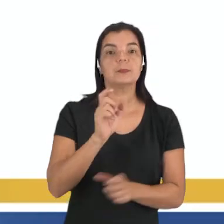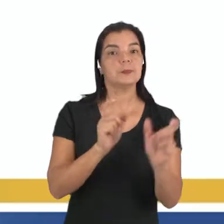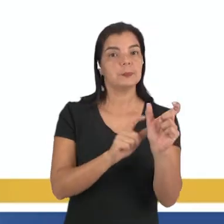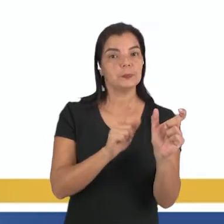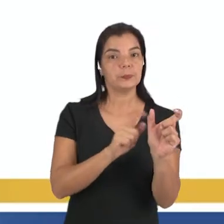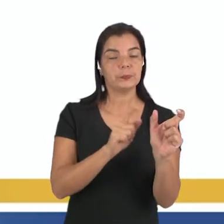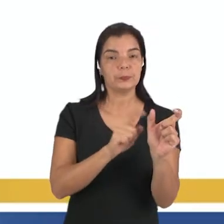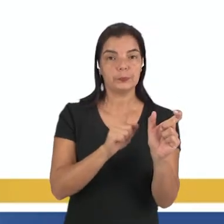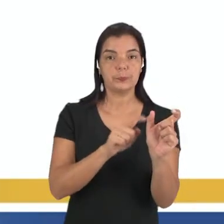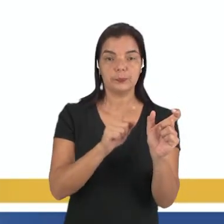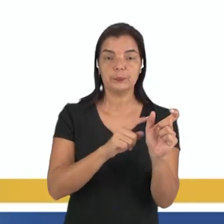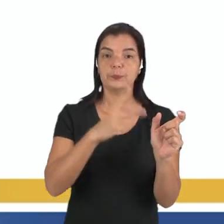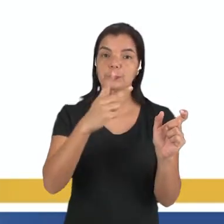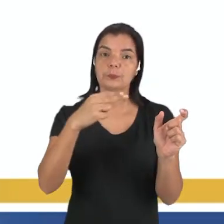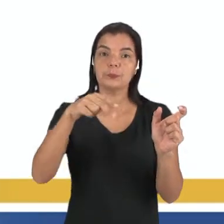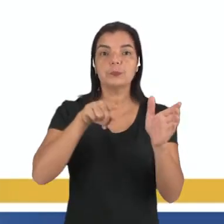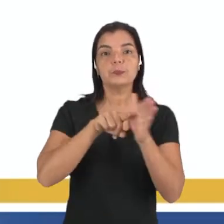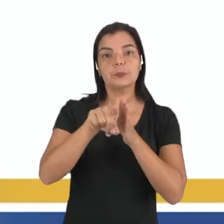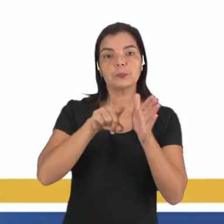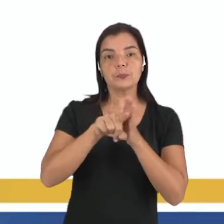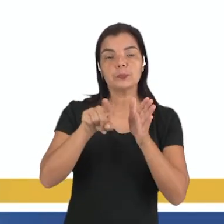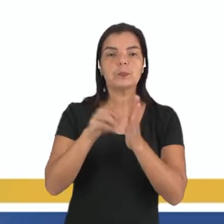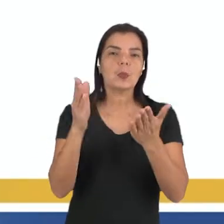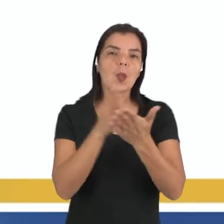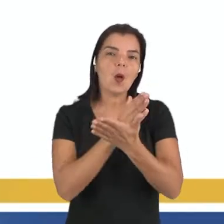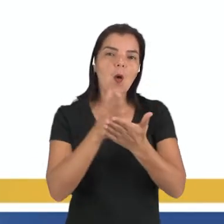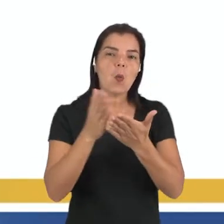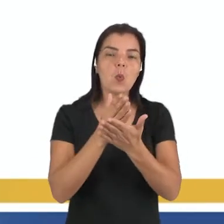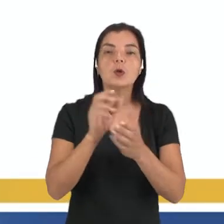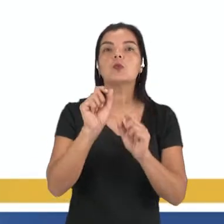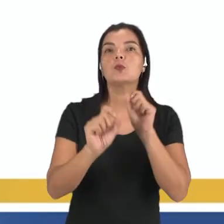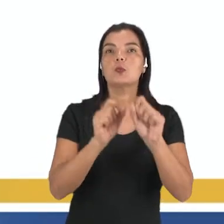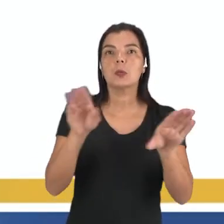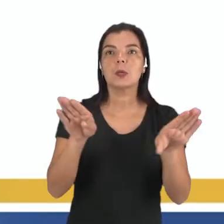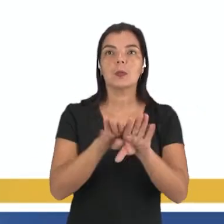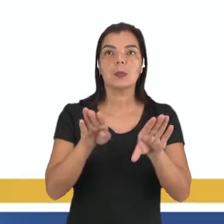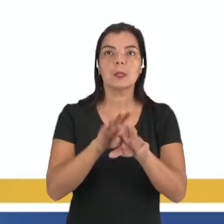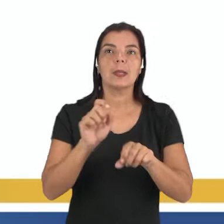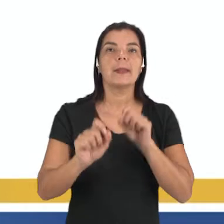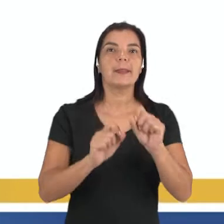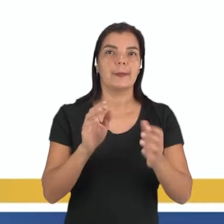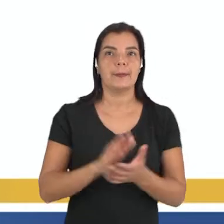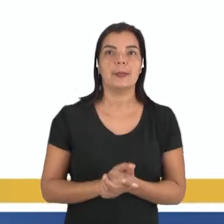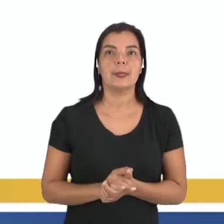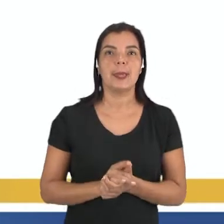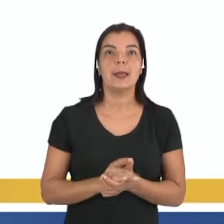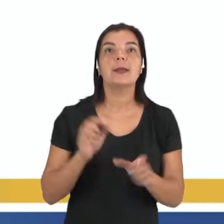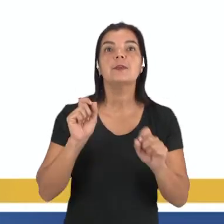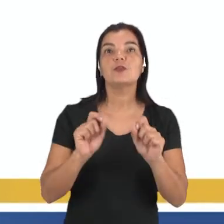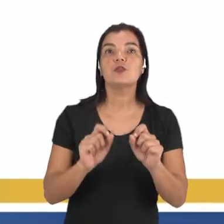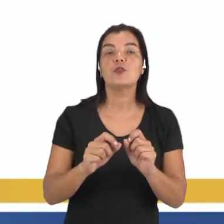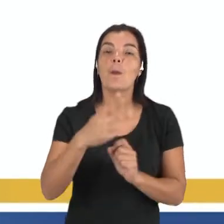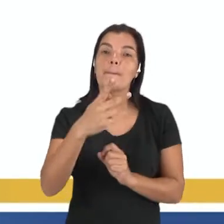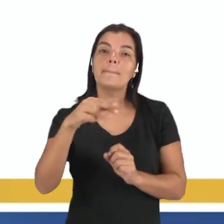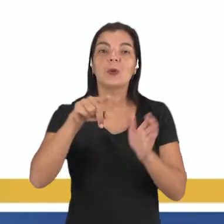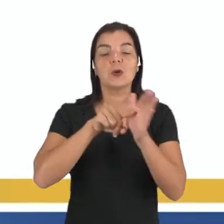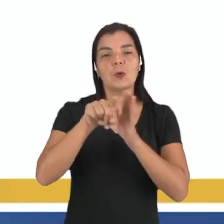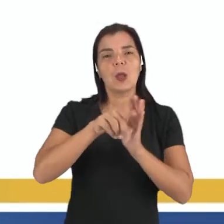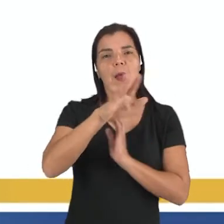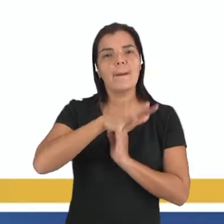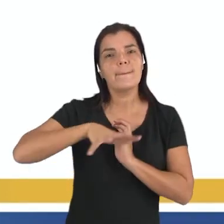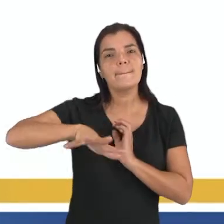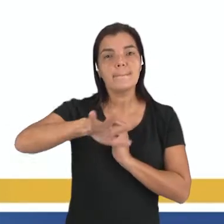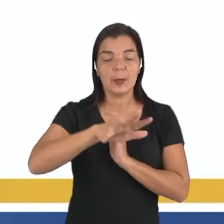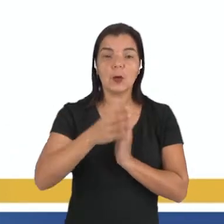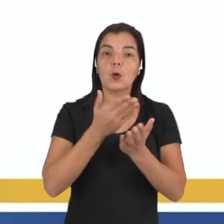palavras, os interrogative pronouns, algumas vezes são chamados também de double H questions. Por quê? Porque a maioria